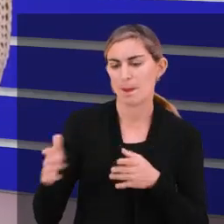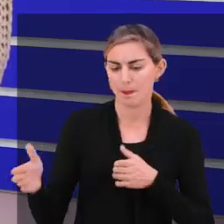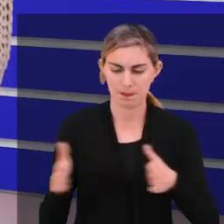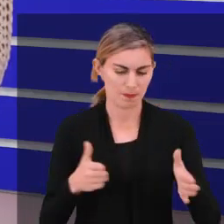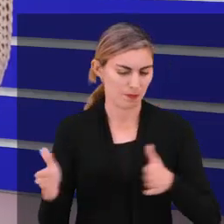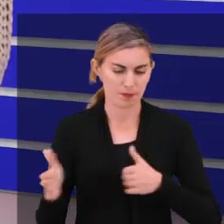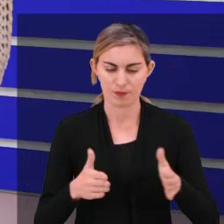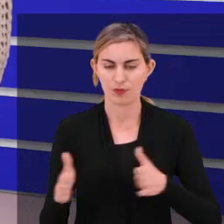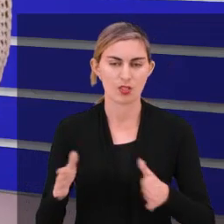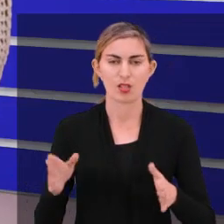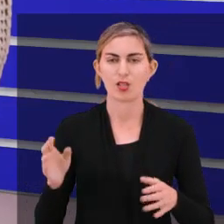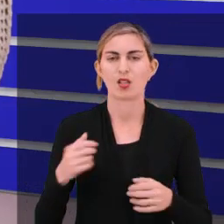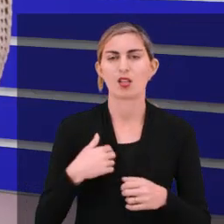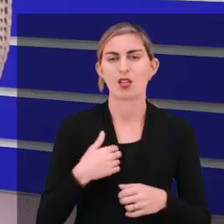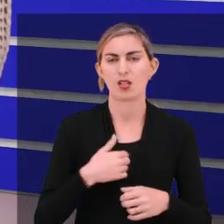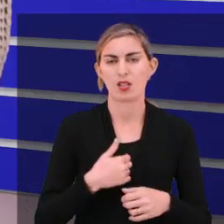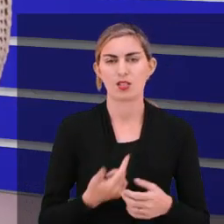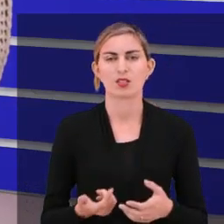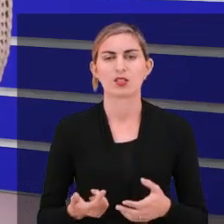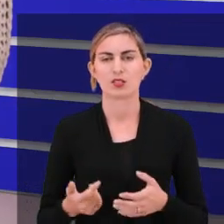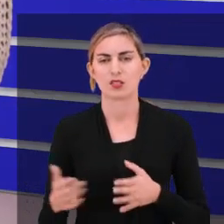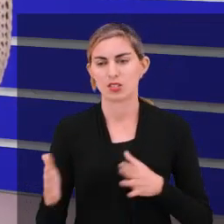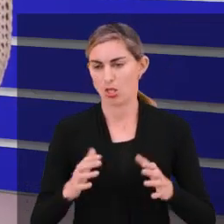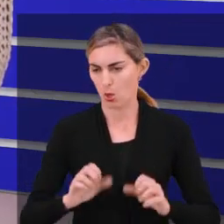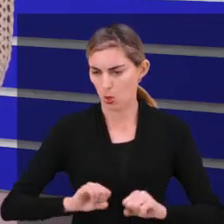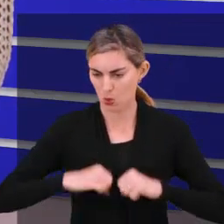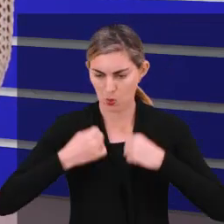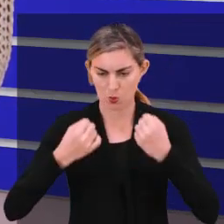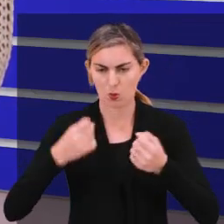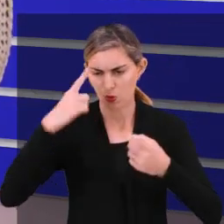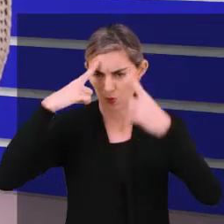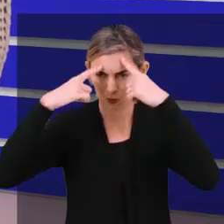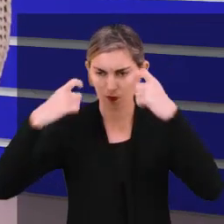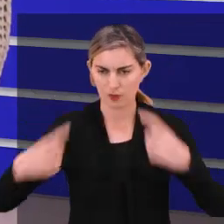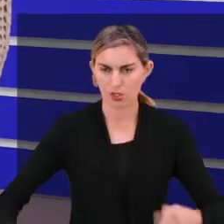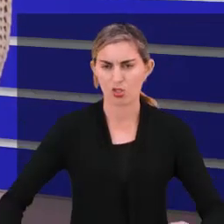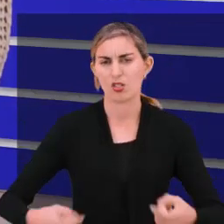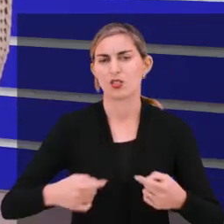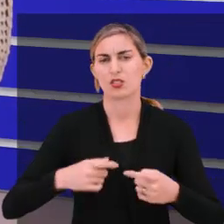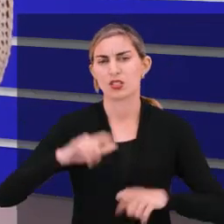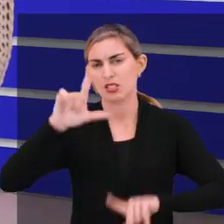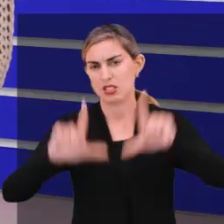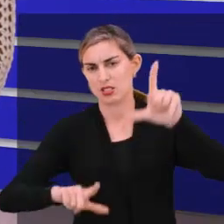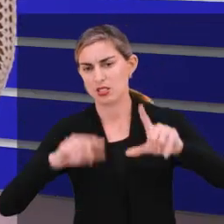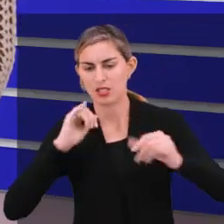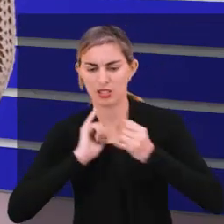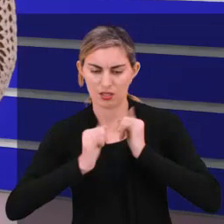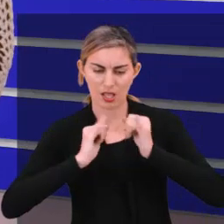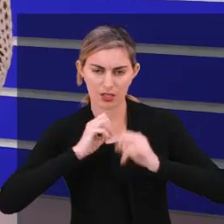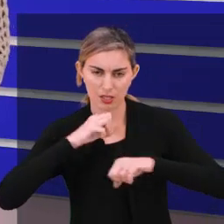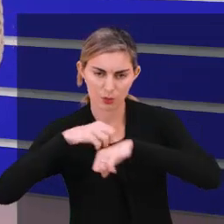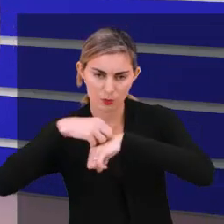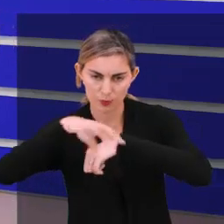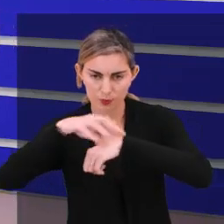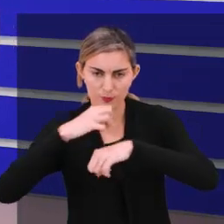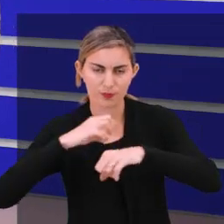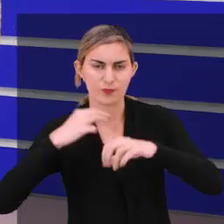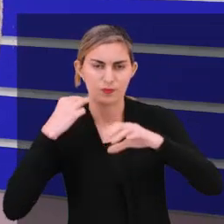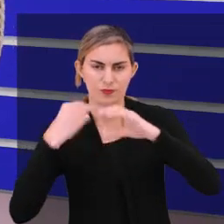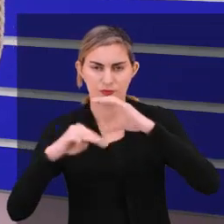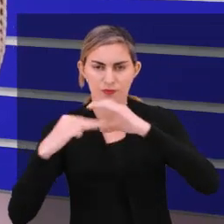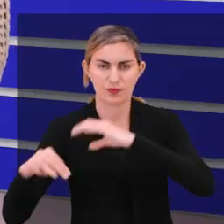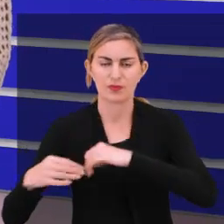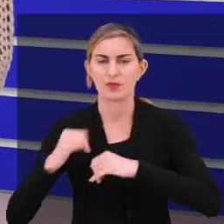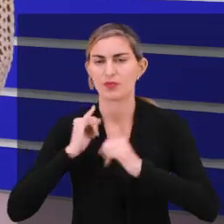desse momento para colocar as suas agressões, principalmente nas redes sociais, não é?